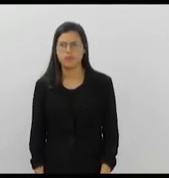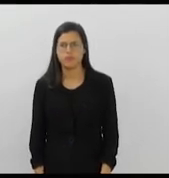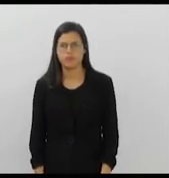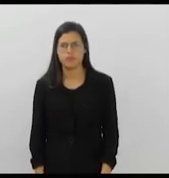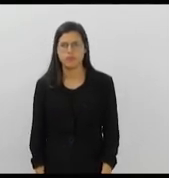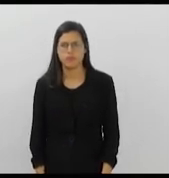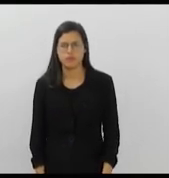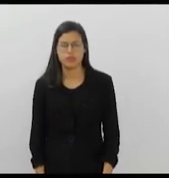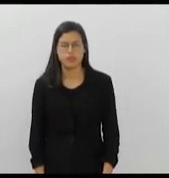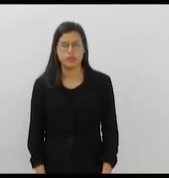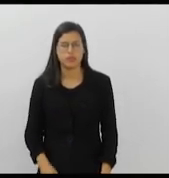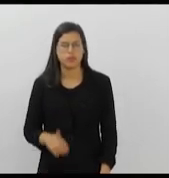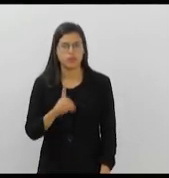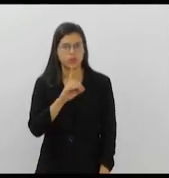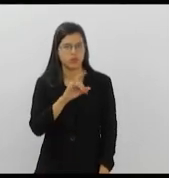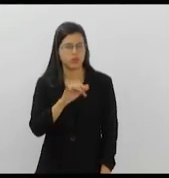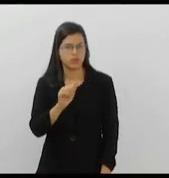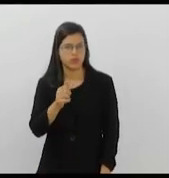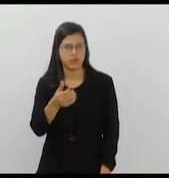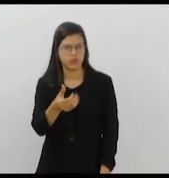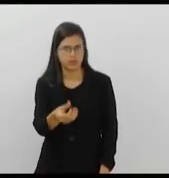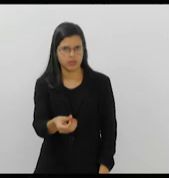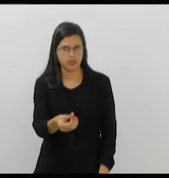E no dia 16,